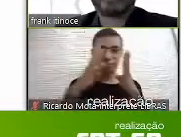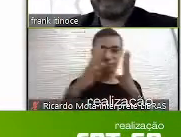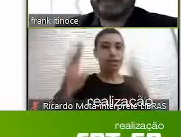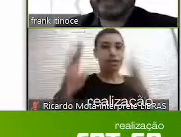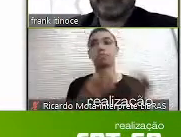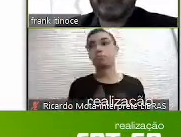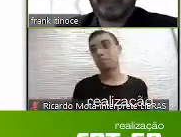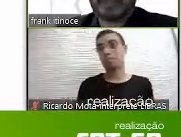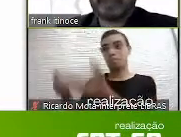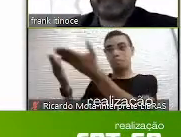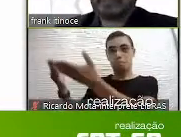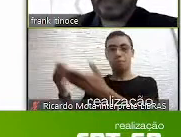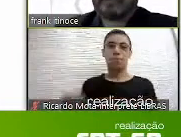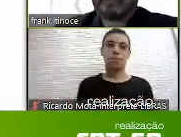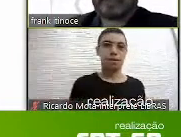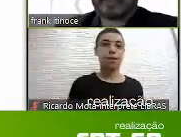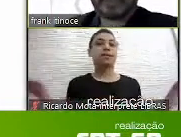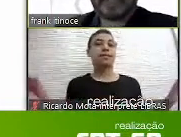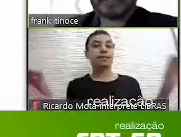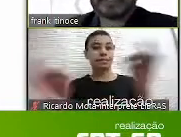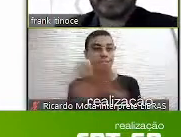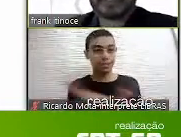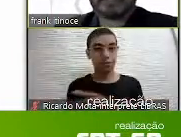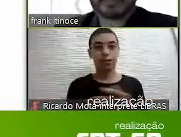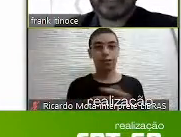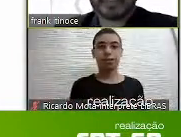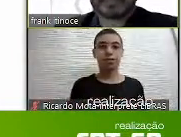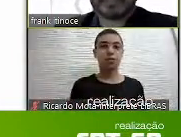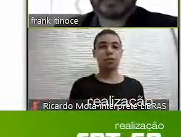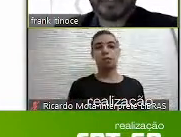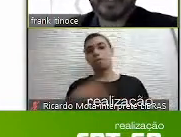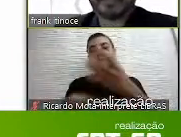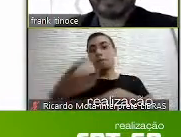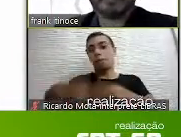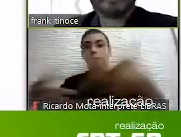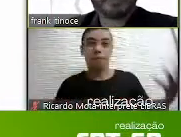coordenar, e encerro aqui, né? Foi meio atropelado assim, né? Mas eu procurei